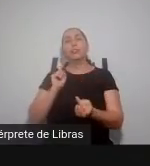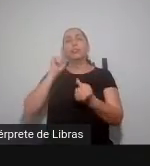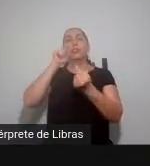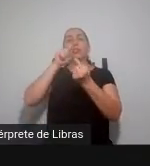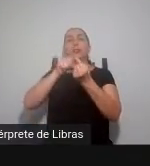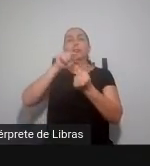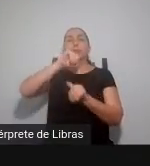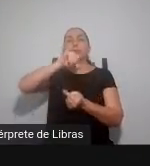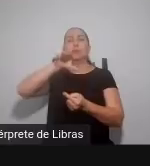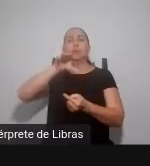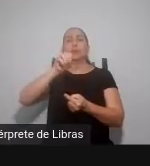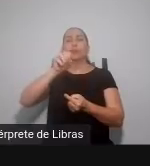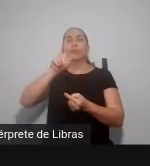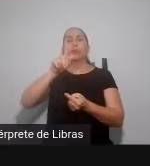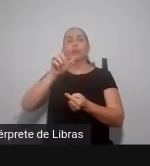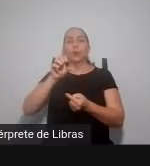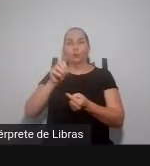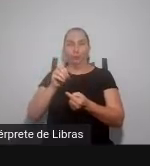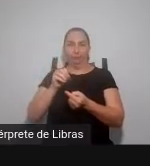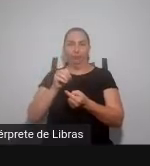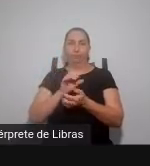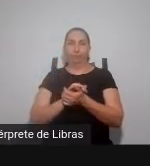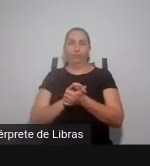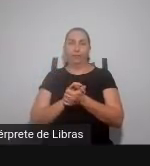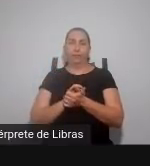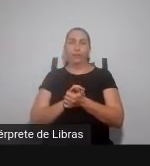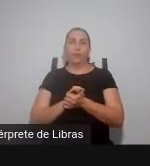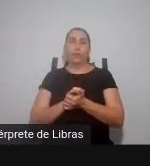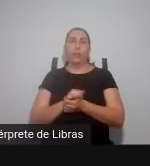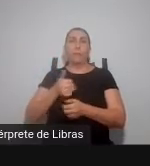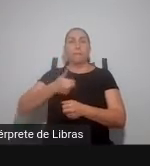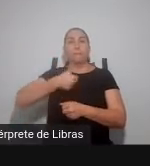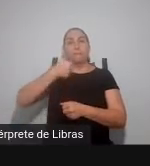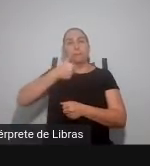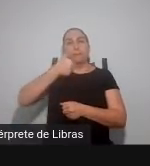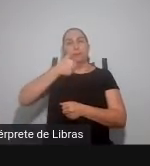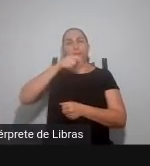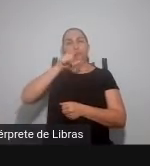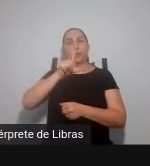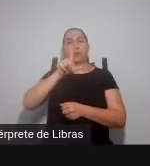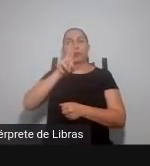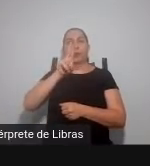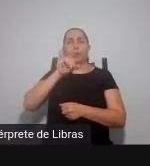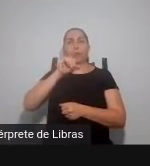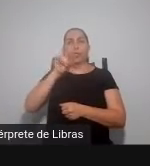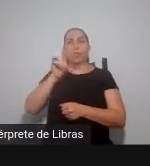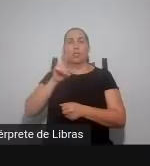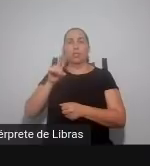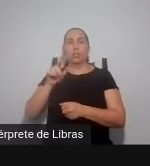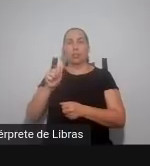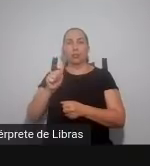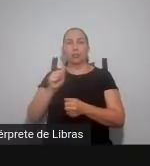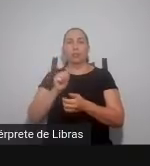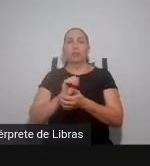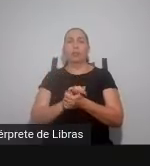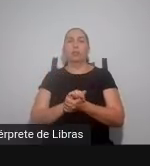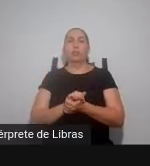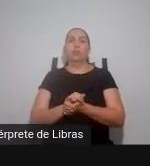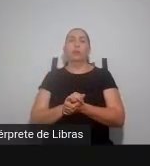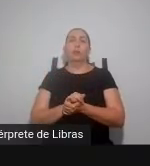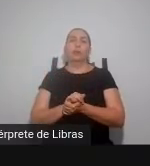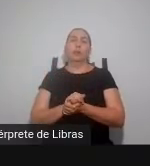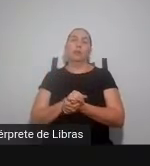neste primeiro, Luísa, que construiu, né, escreveu lá, fez os fantoches e constrói